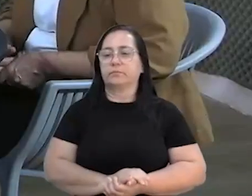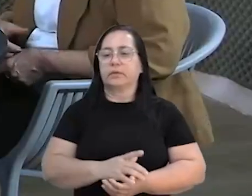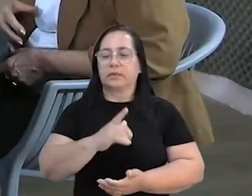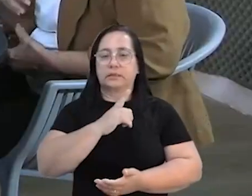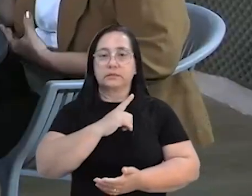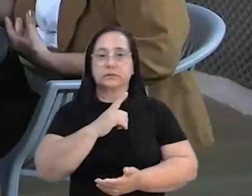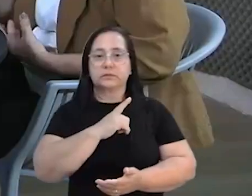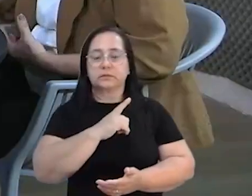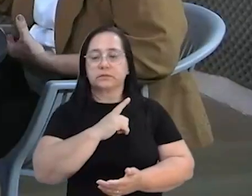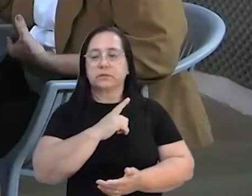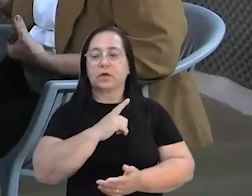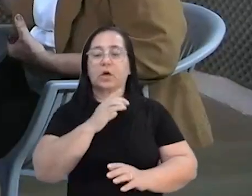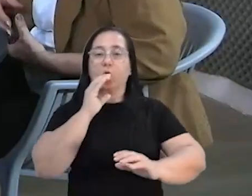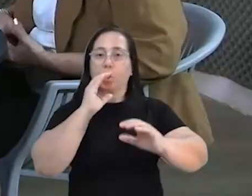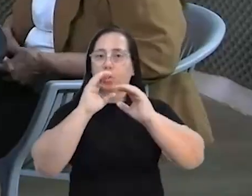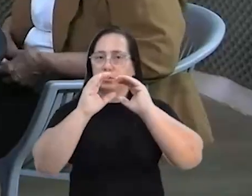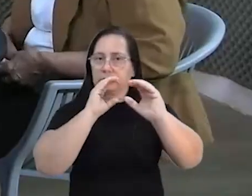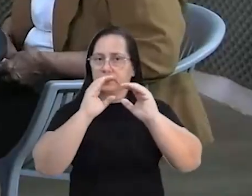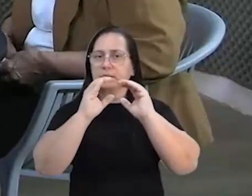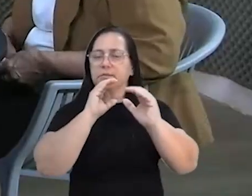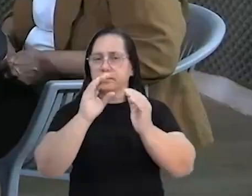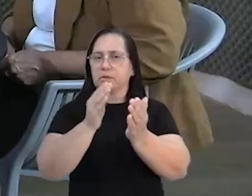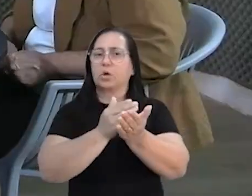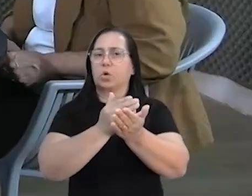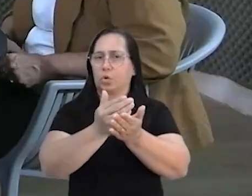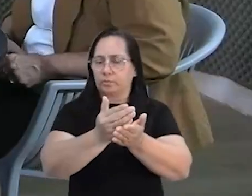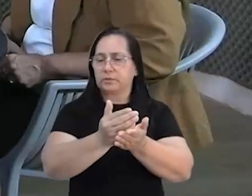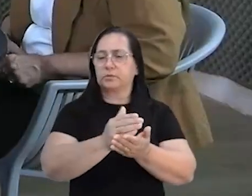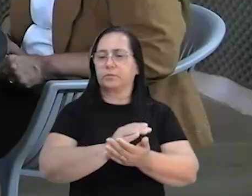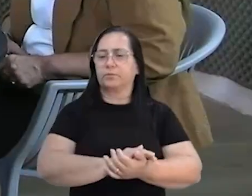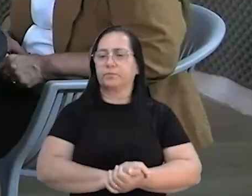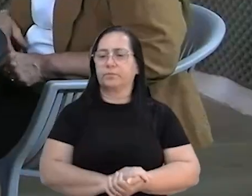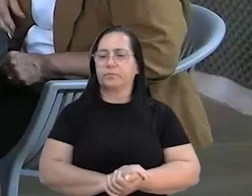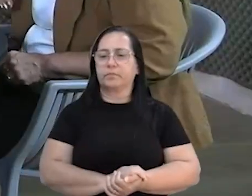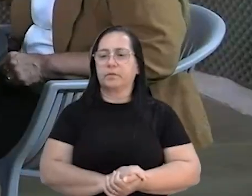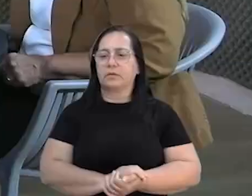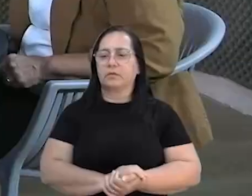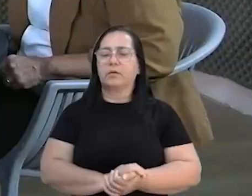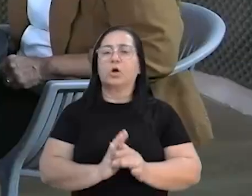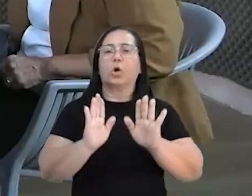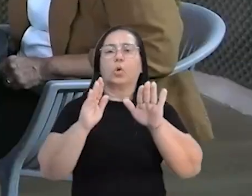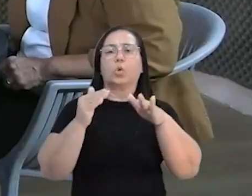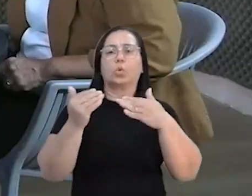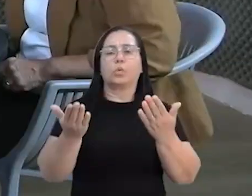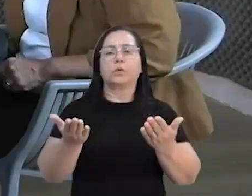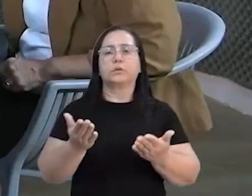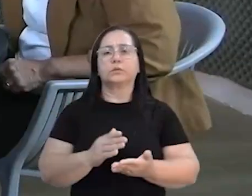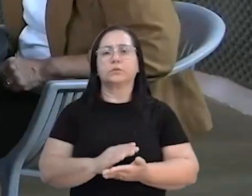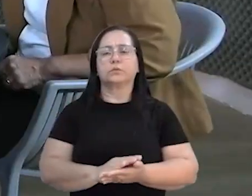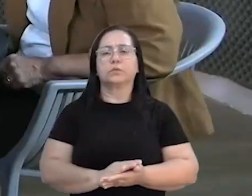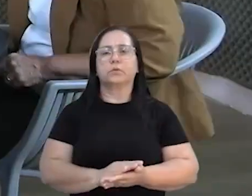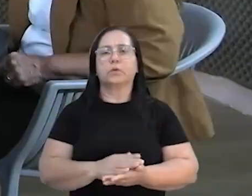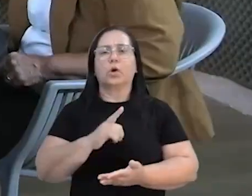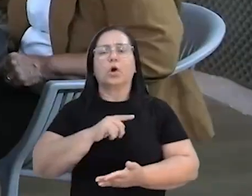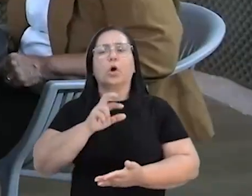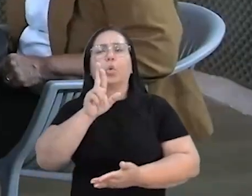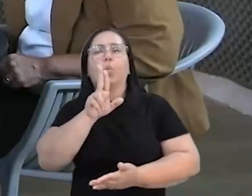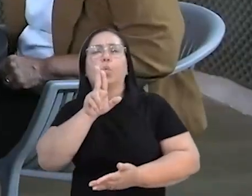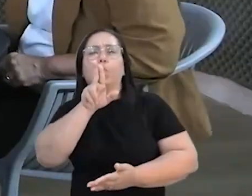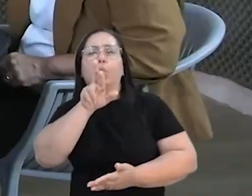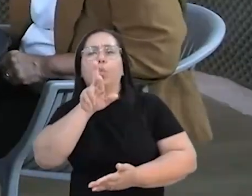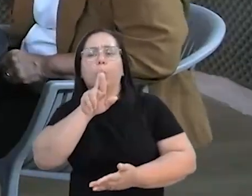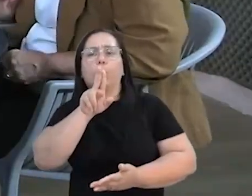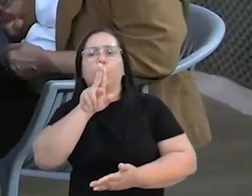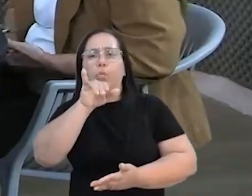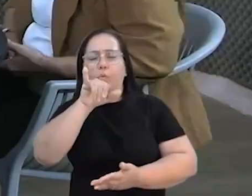função seria de comunicação. Isso. Né, e o registro, né, de quantos boi matou lá, sei